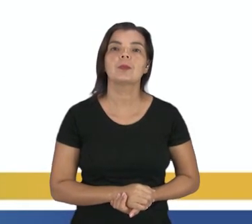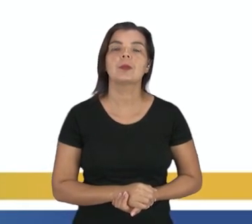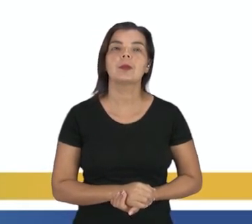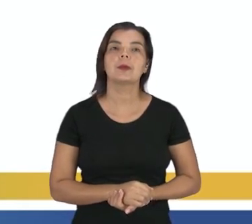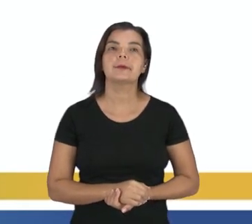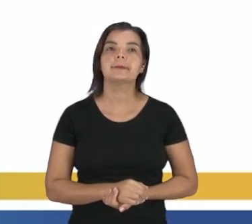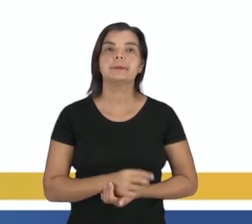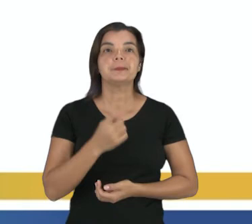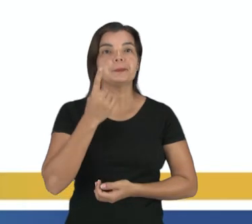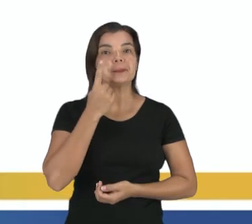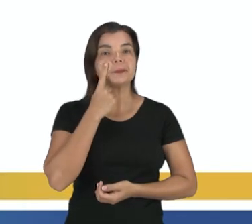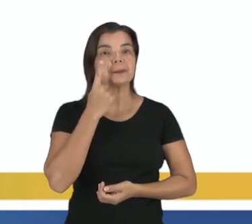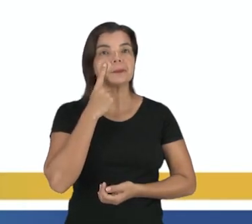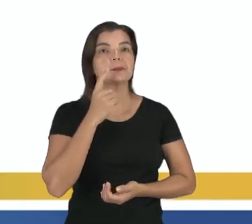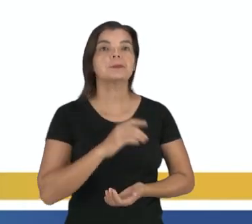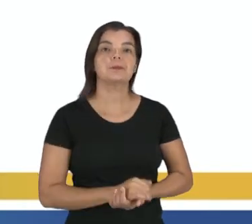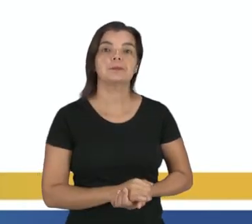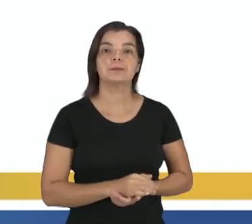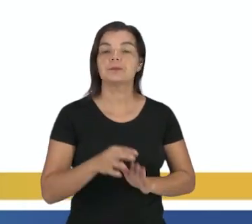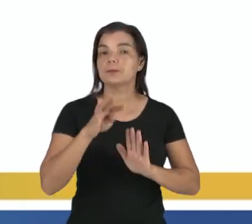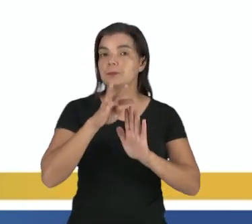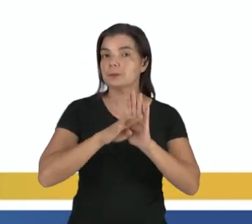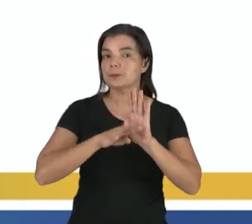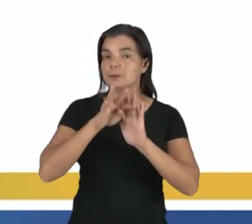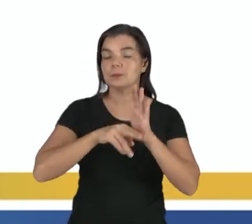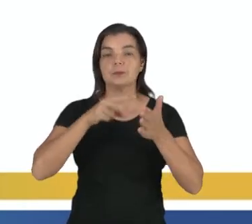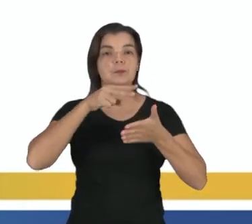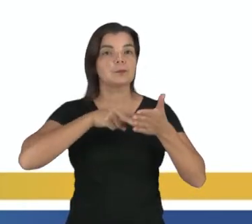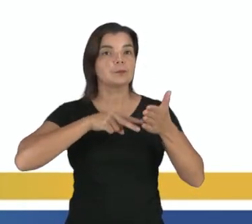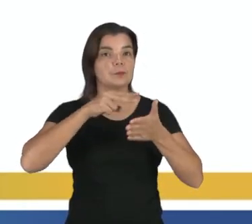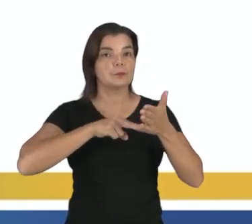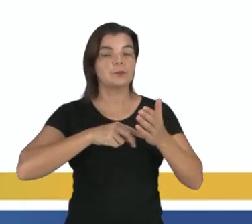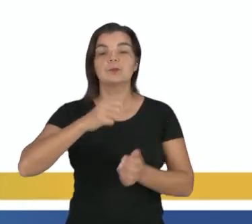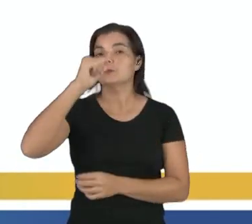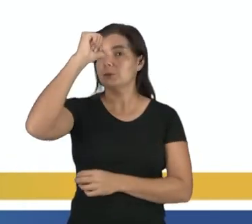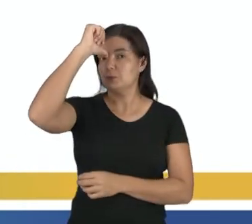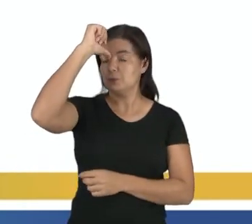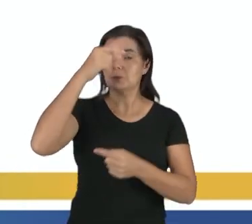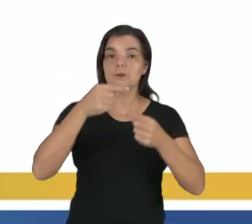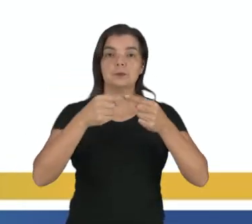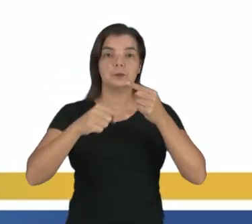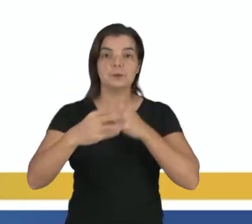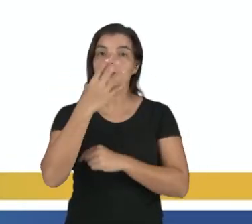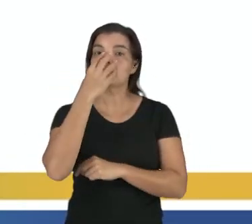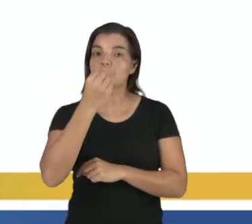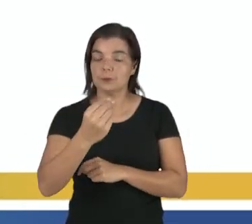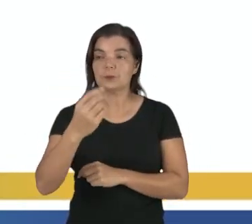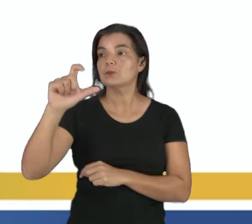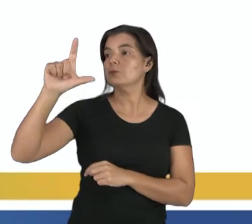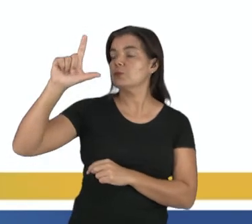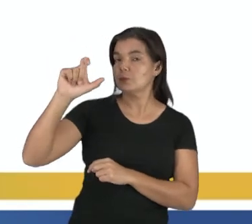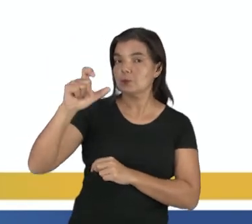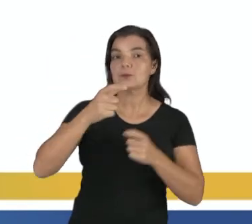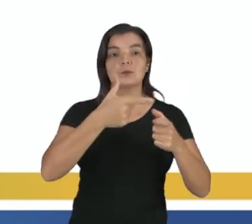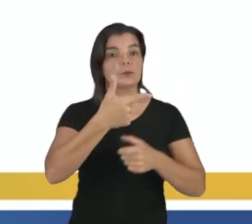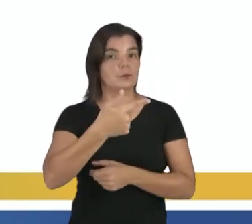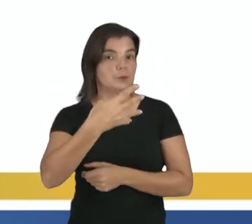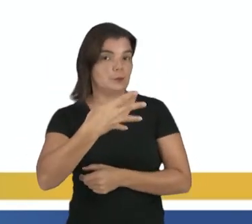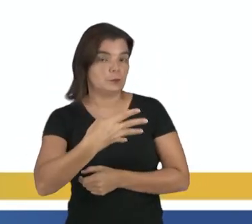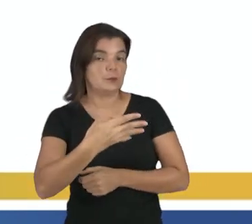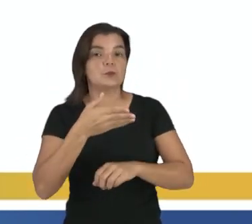continuar. Olhem só, gente, no texto que nós lemos sobre a Índia proíbe selfies em 24 lugares